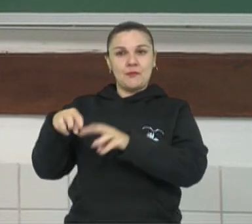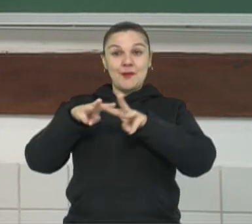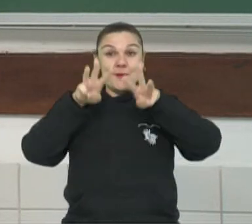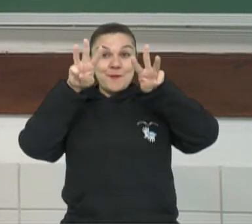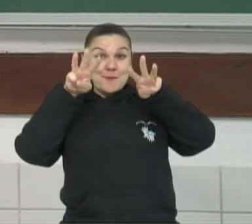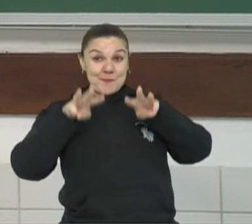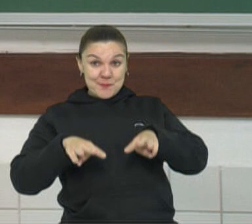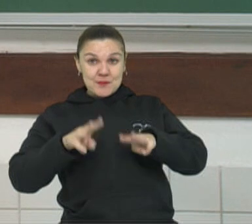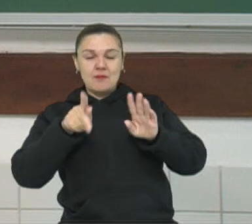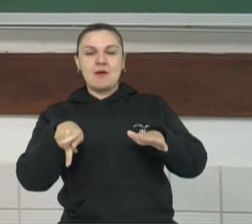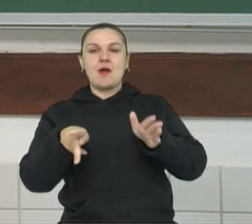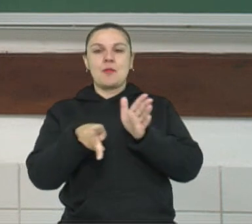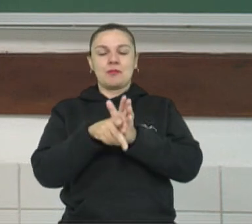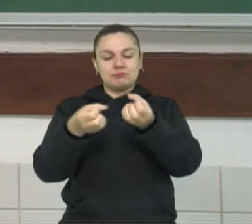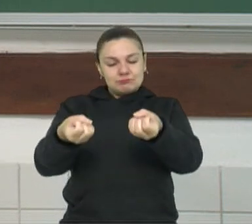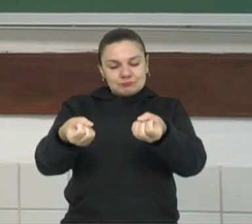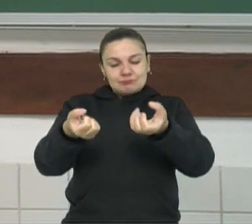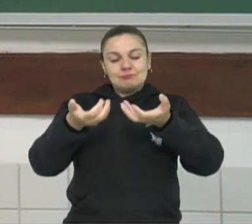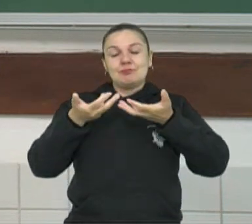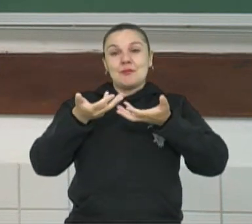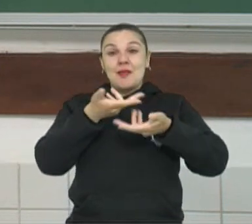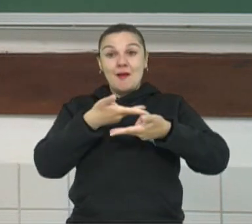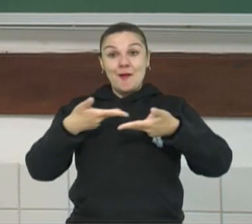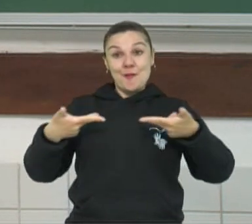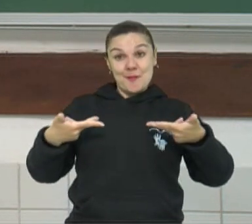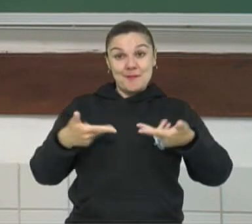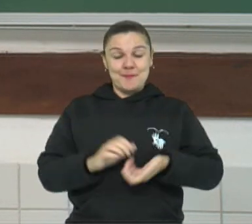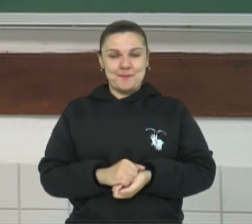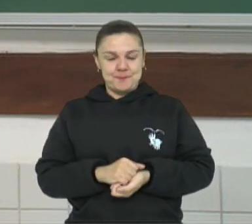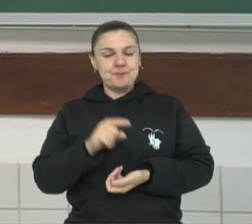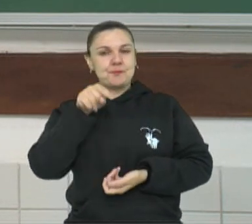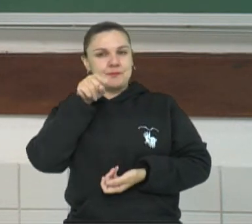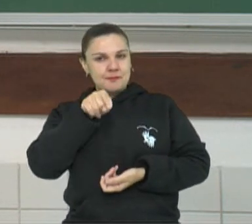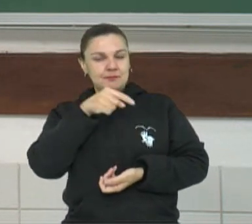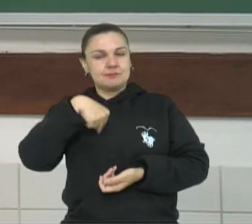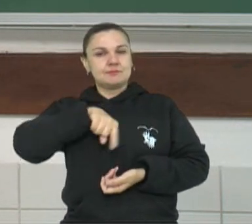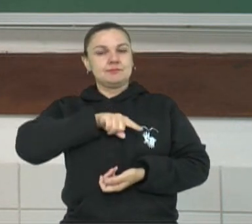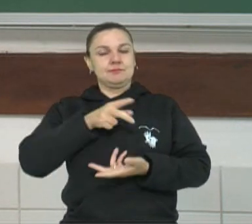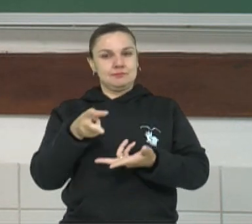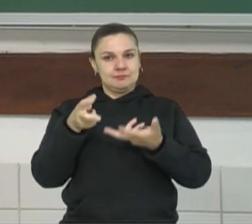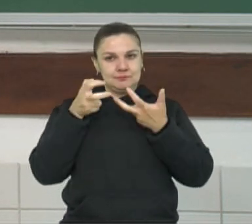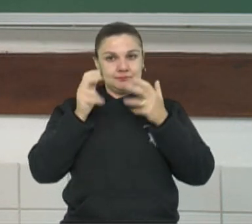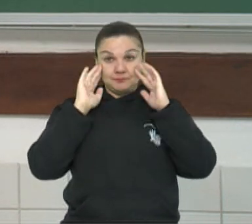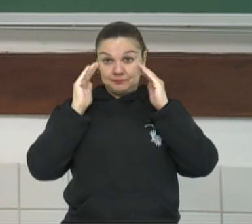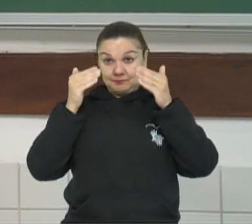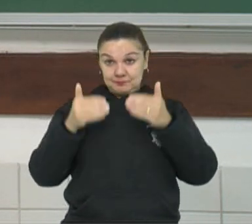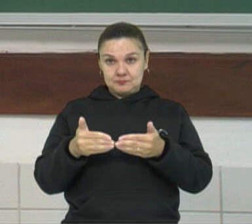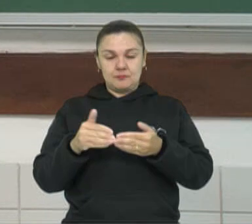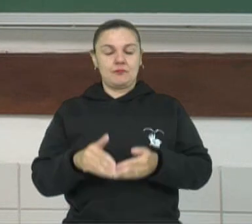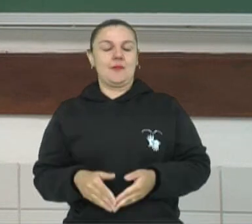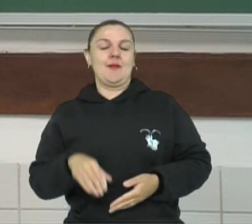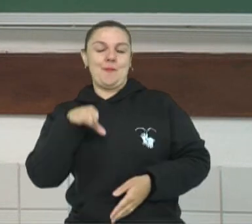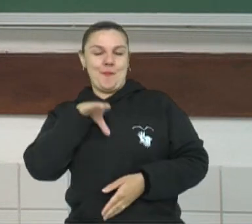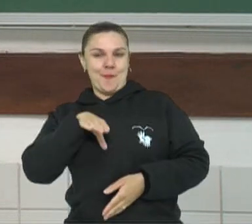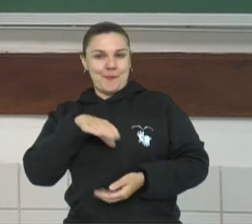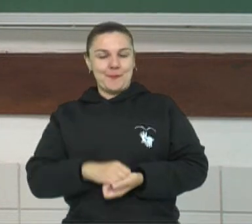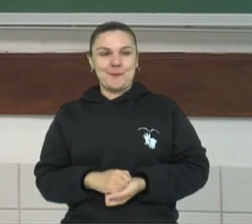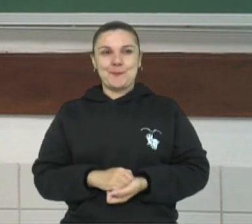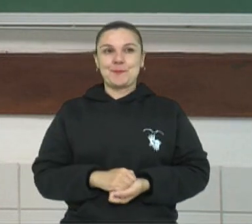se ele fosse um locutor, ou seja, um autor do discurso. É nisso que nós estamos focando, tá? Em língua